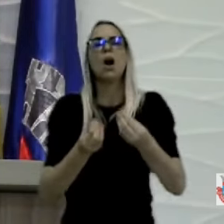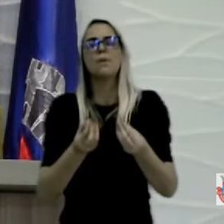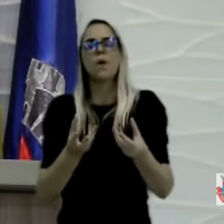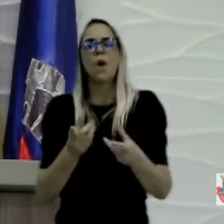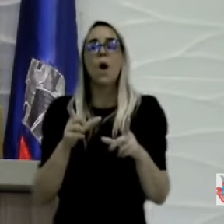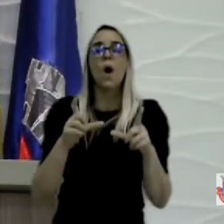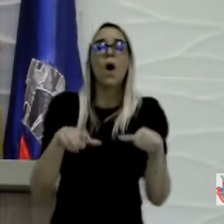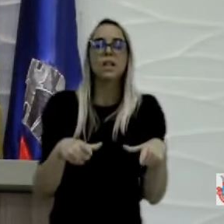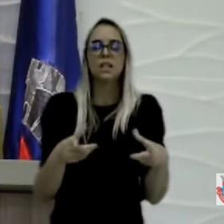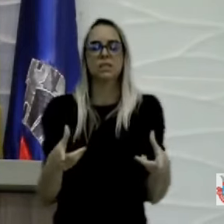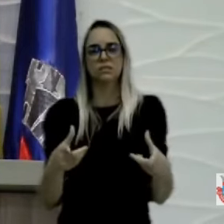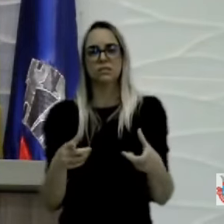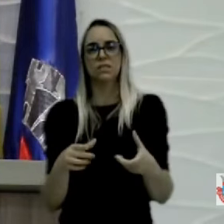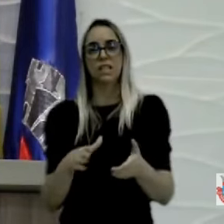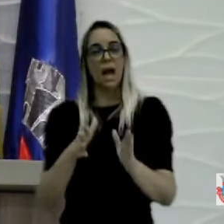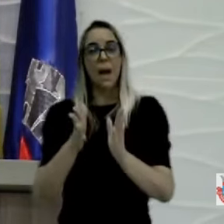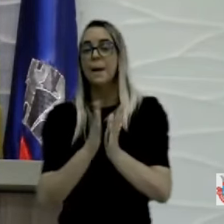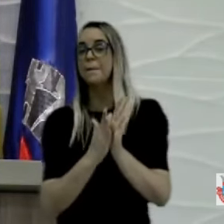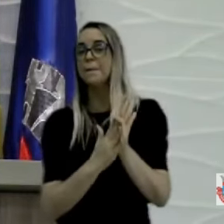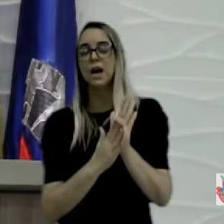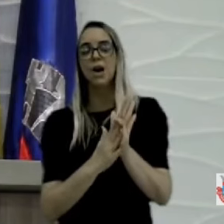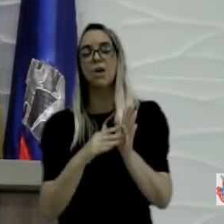a governadora, nas mãos do prefeito.